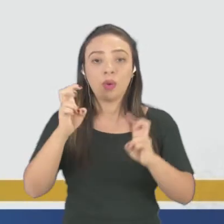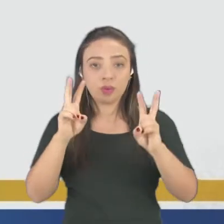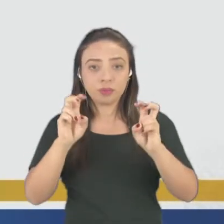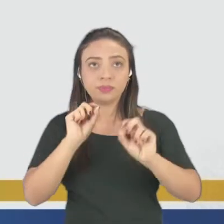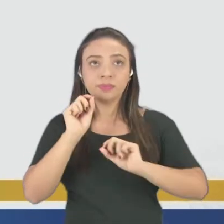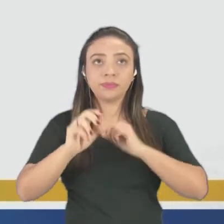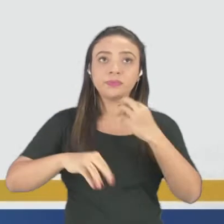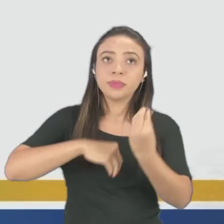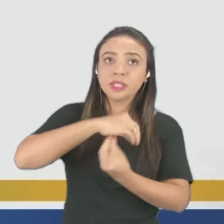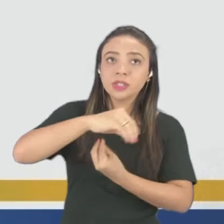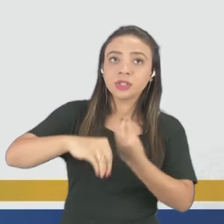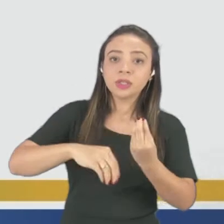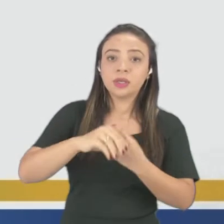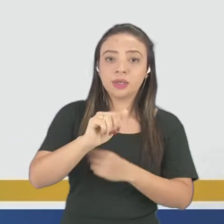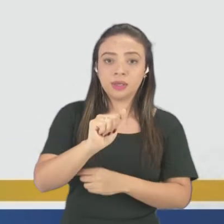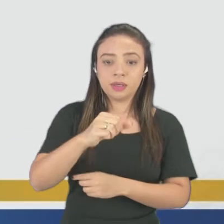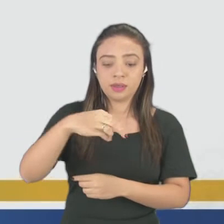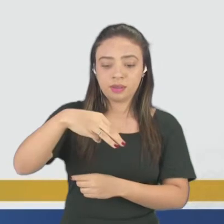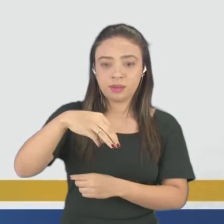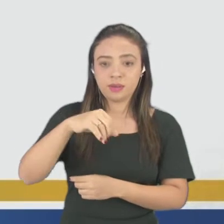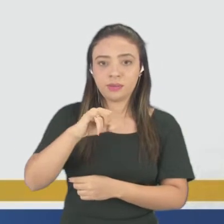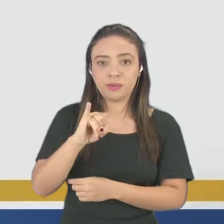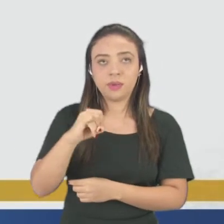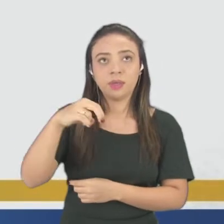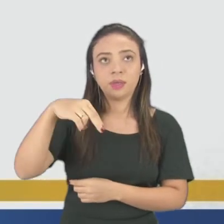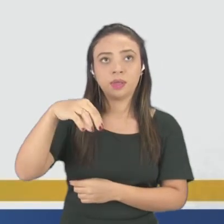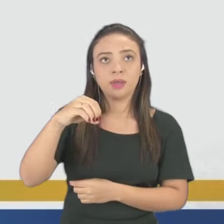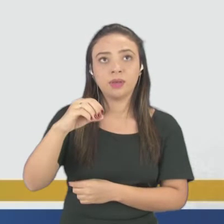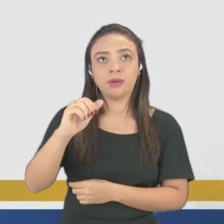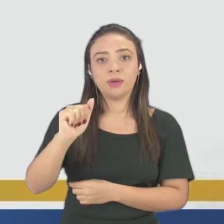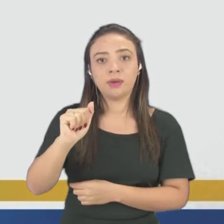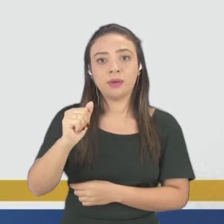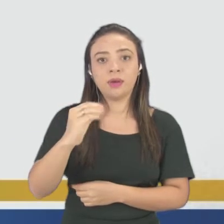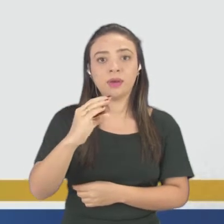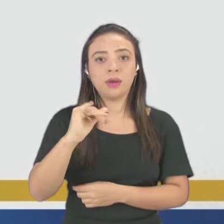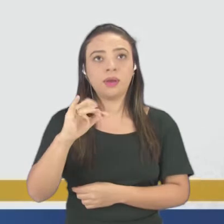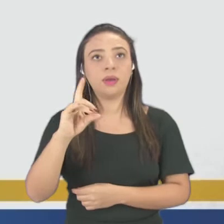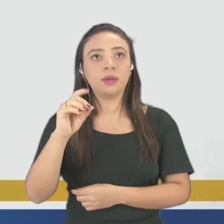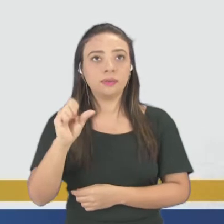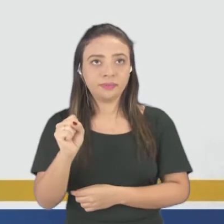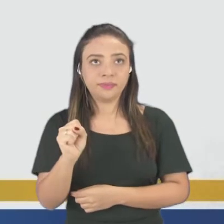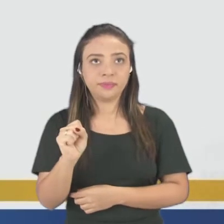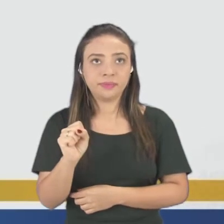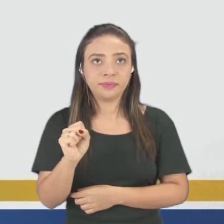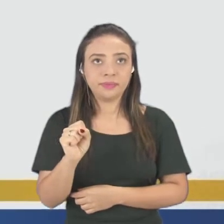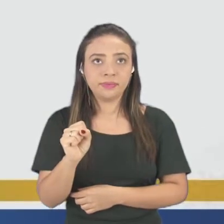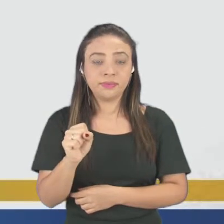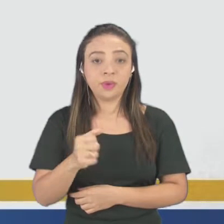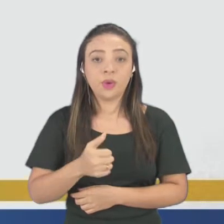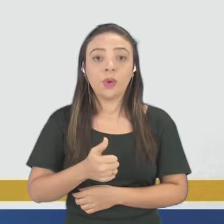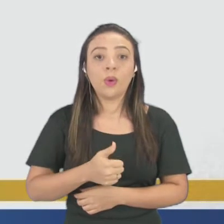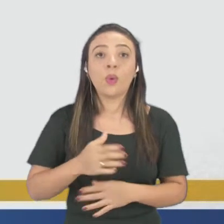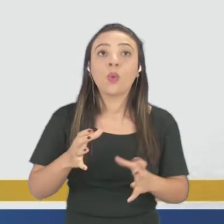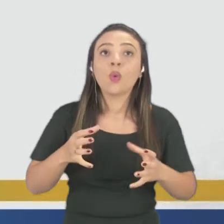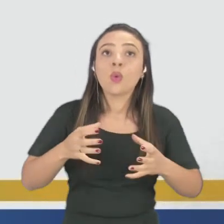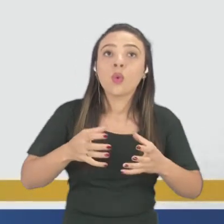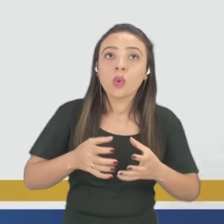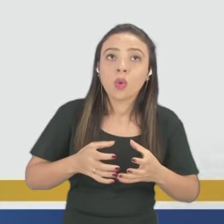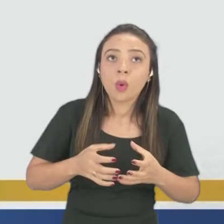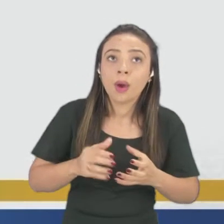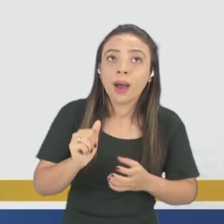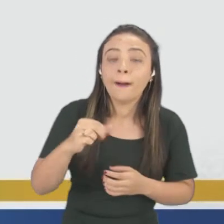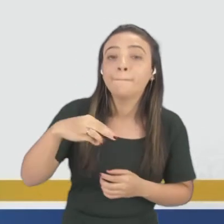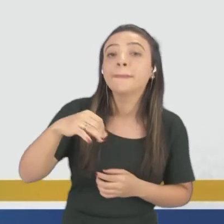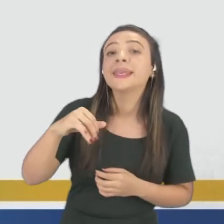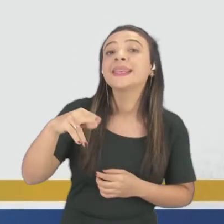para a próxima função mista aminoácidos gente olha aqui Amino ácido um grupo Amina outro